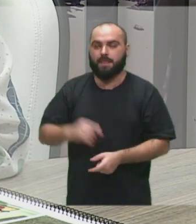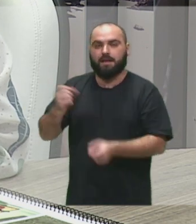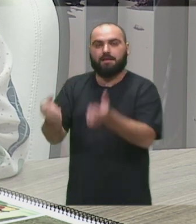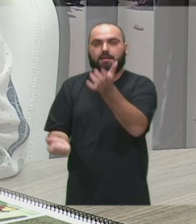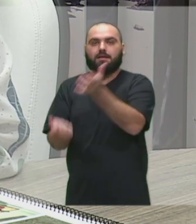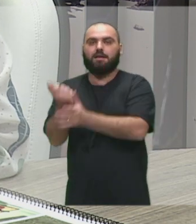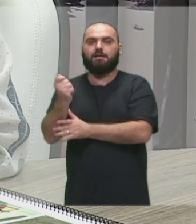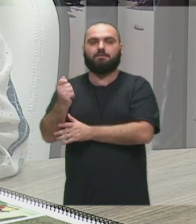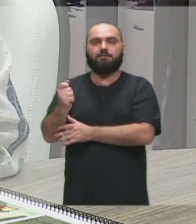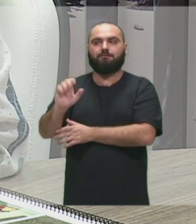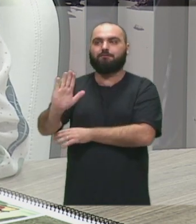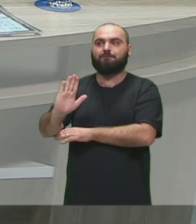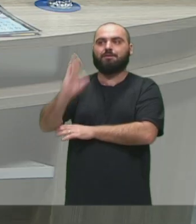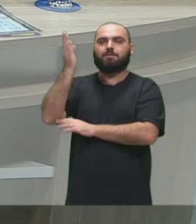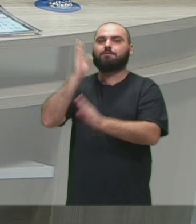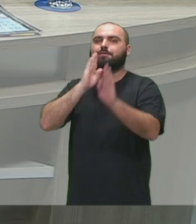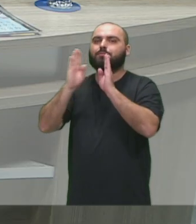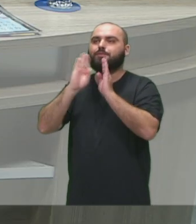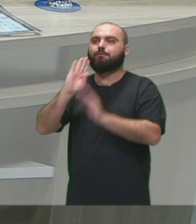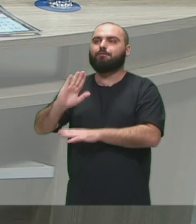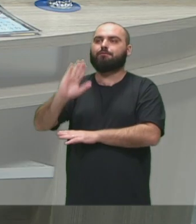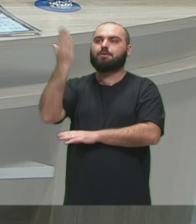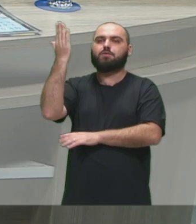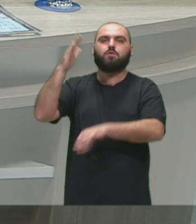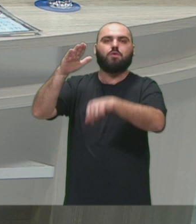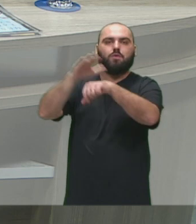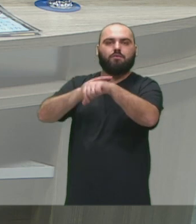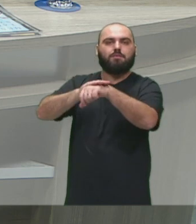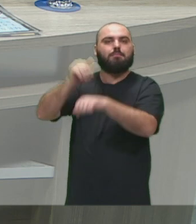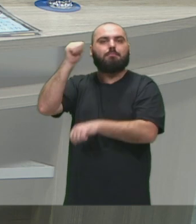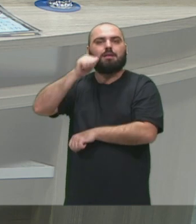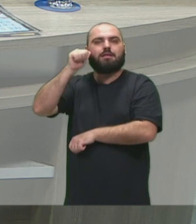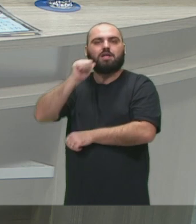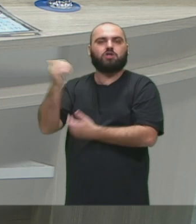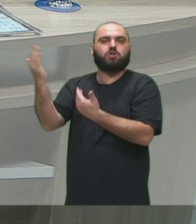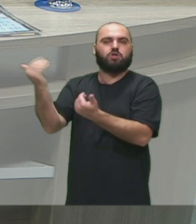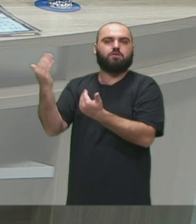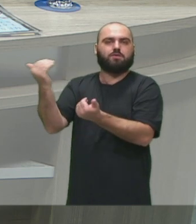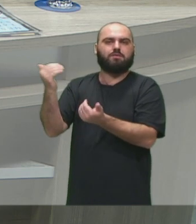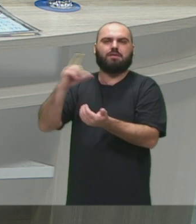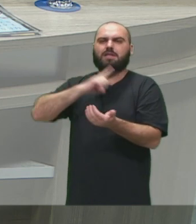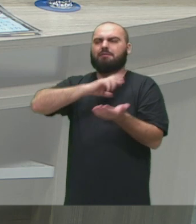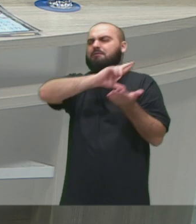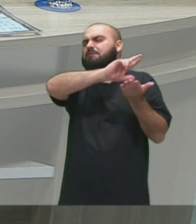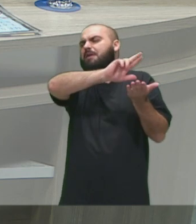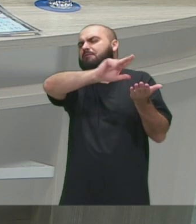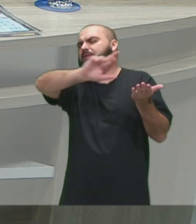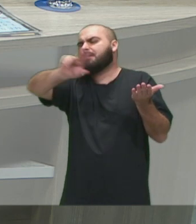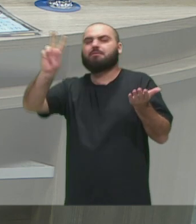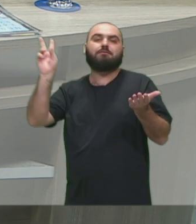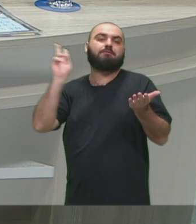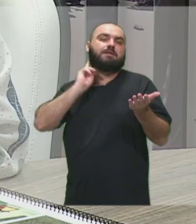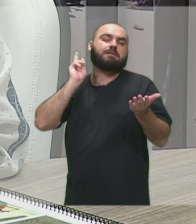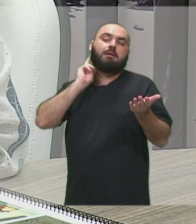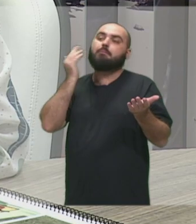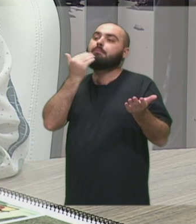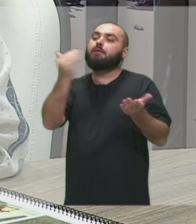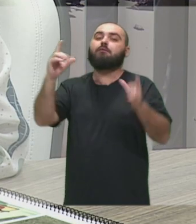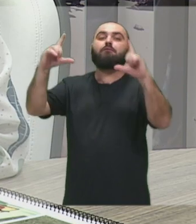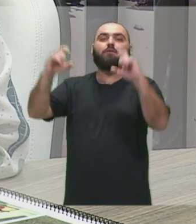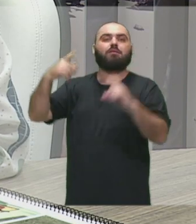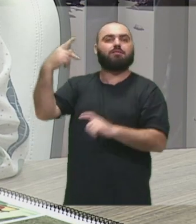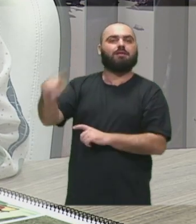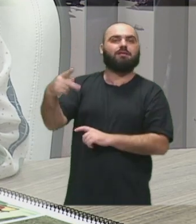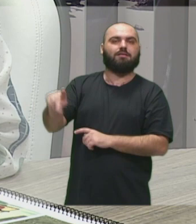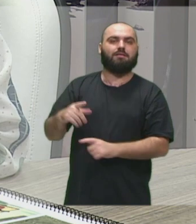no Facebook e ele falava com as meninas adolescentes. Ele fez várias vítimas. E aí ele pedia fotos delas,